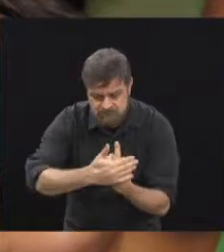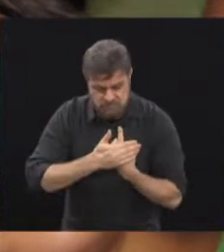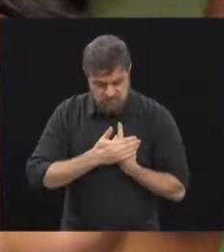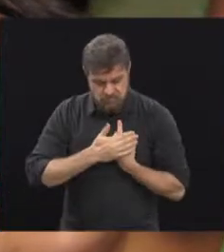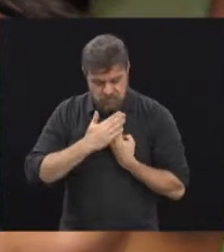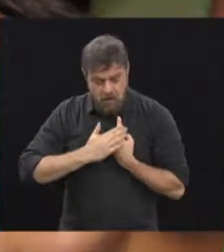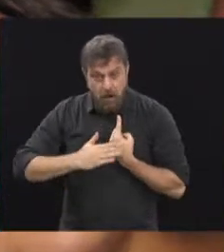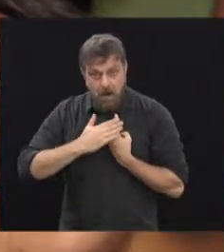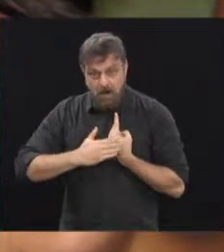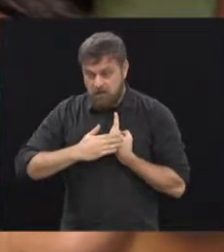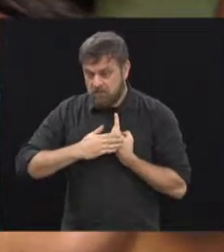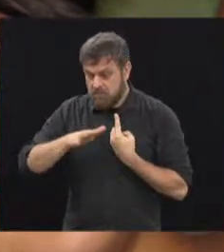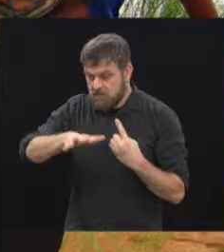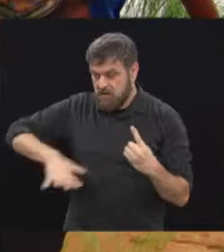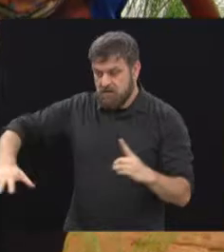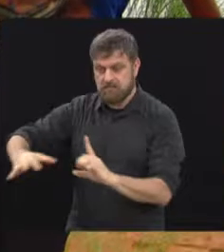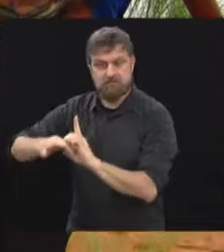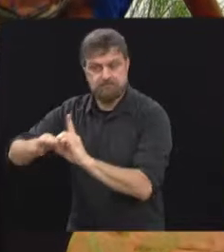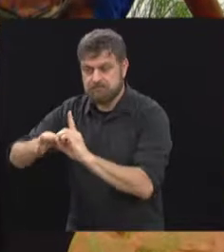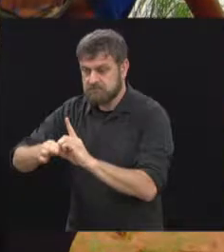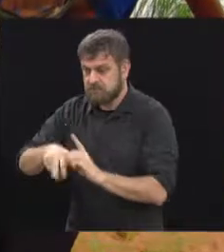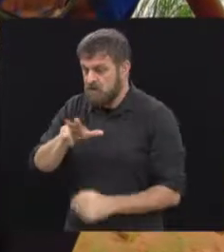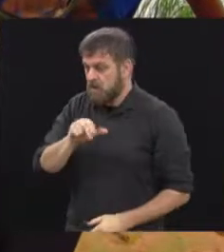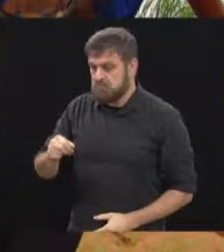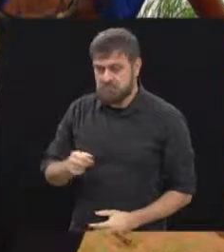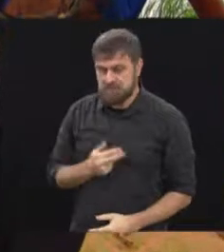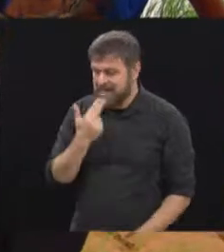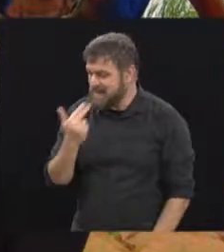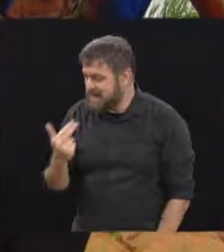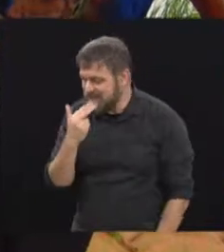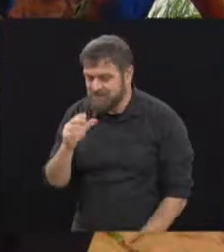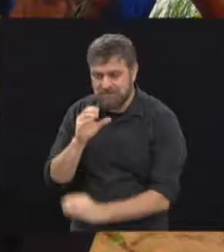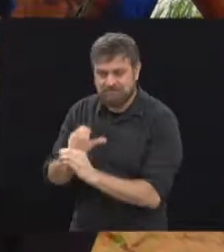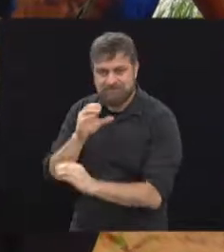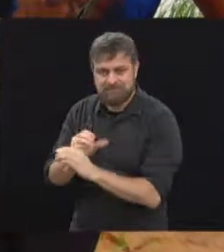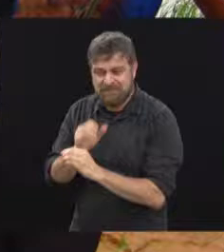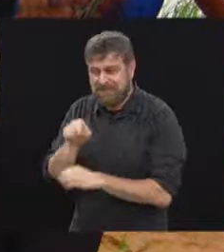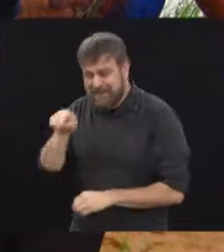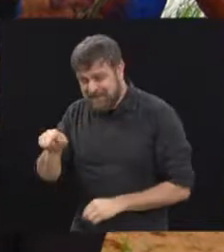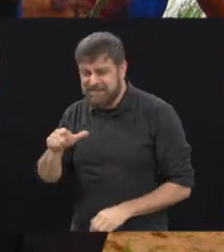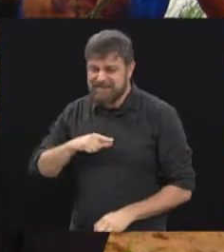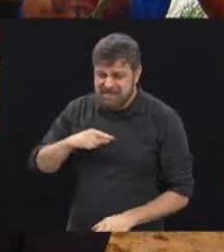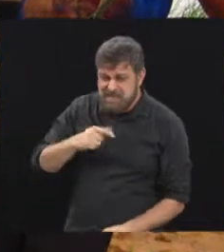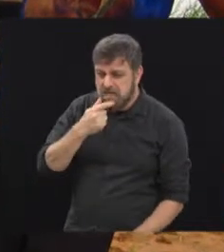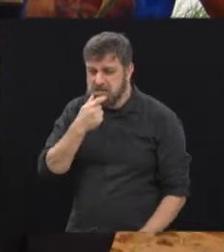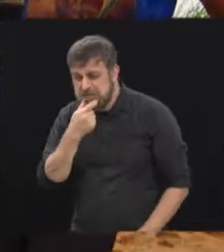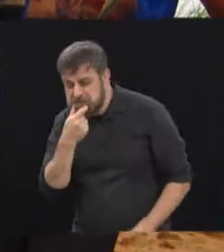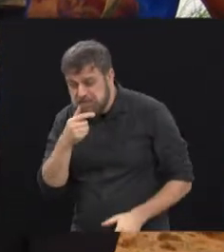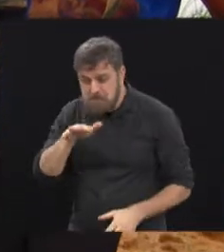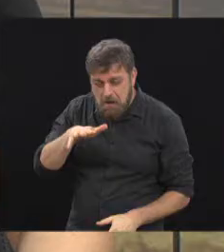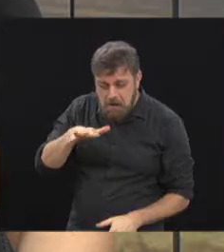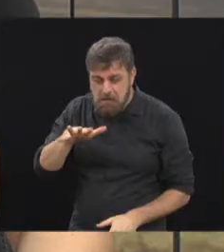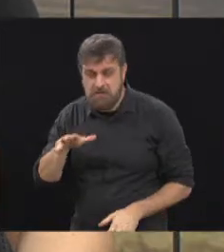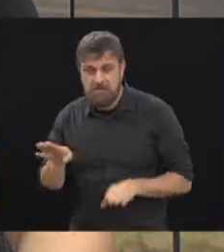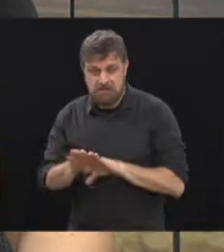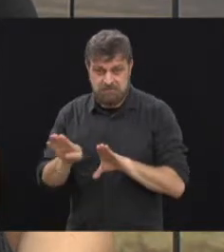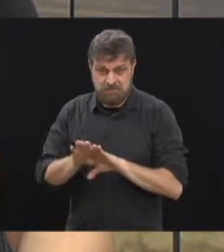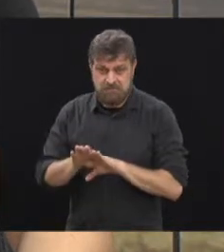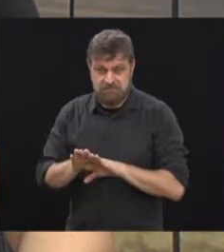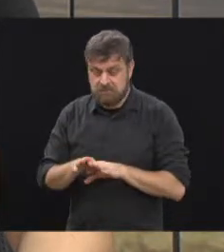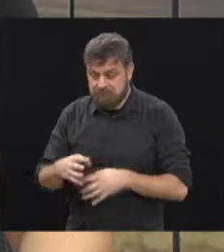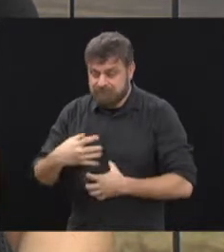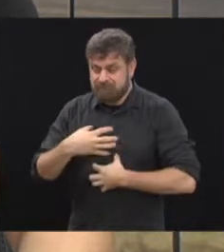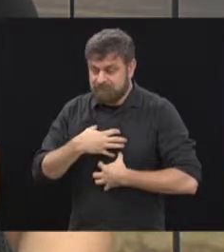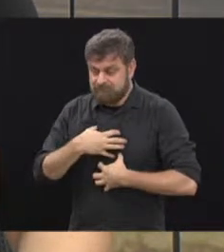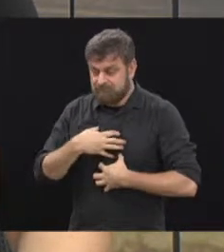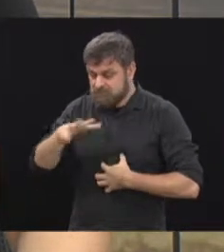pertencesse àquele lugar. E eu nunca tinha ido para lá, mal falava a língua deles, que eles falam inglês, mas eles têm um dialeto. E a